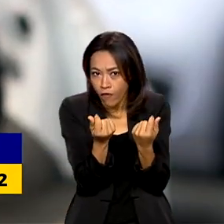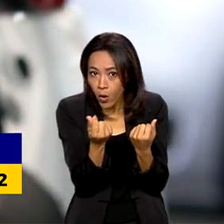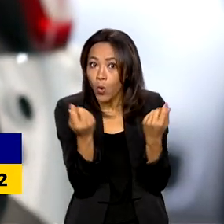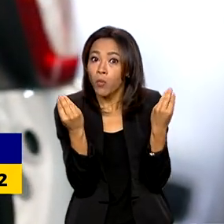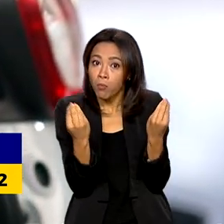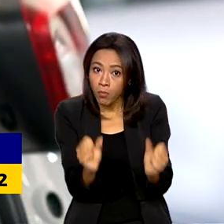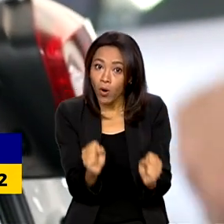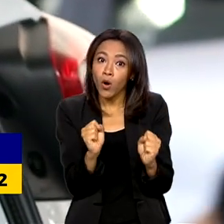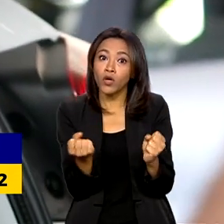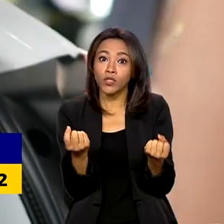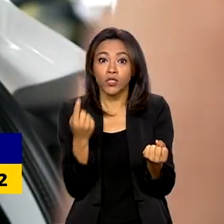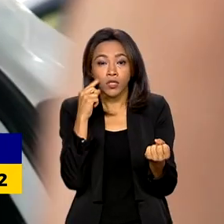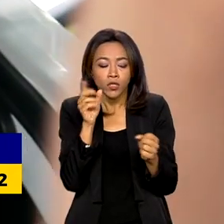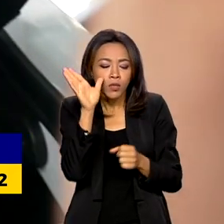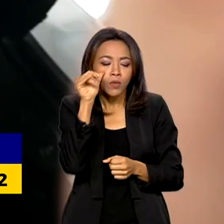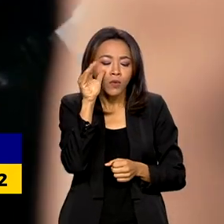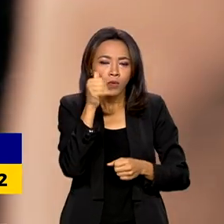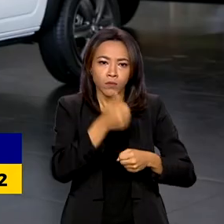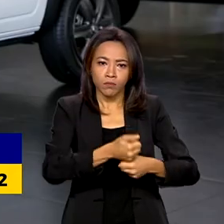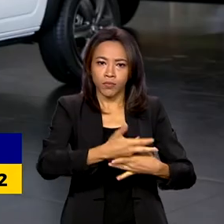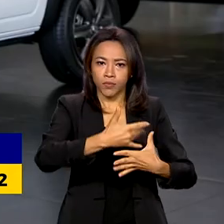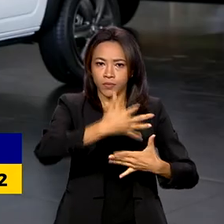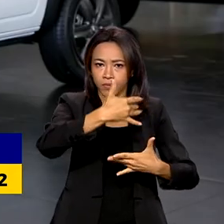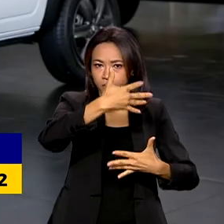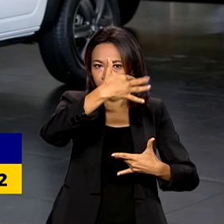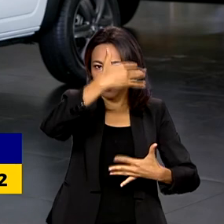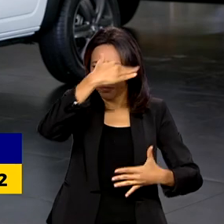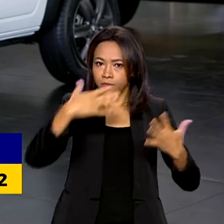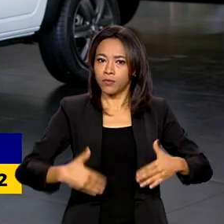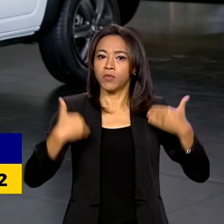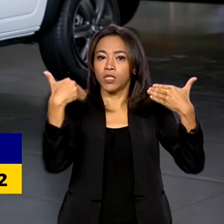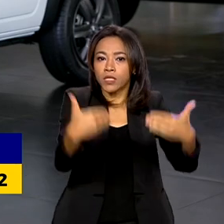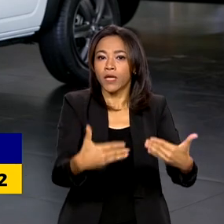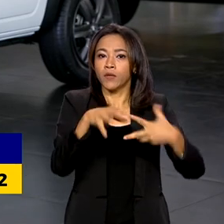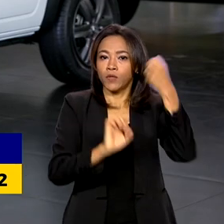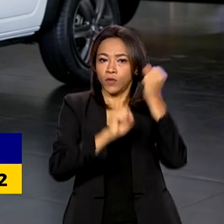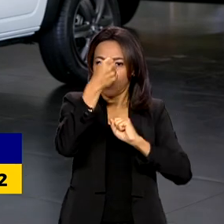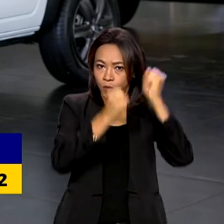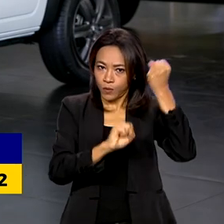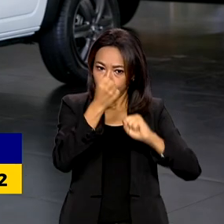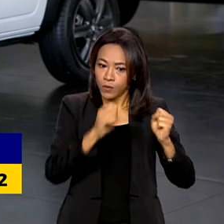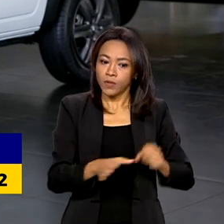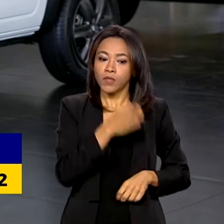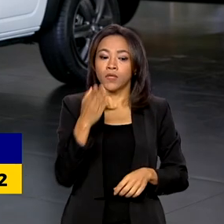site do Ministério do Desenvolvimento, Indústria, Comércio e Serviços em